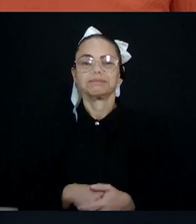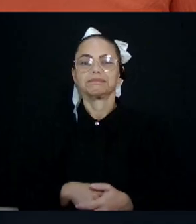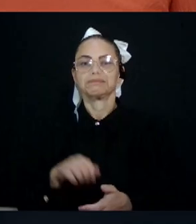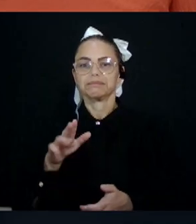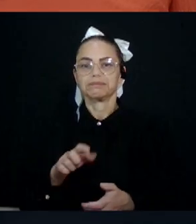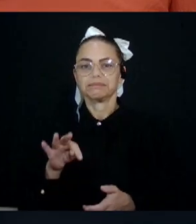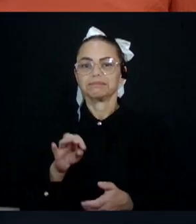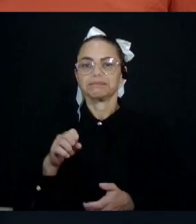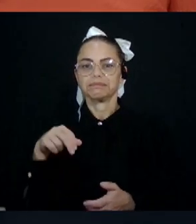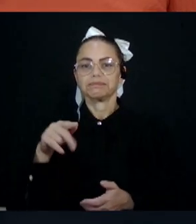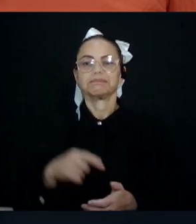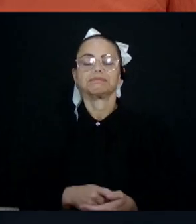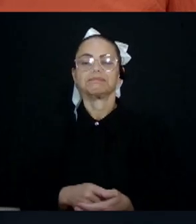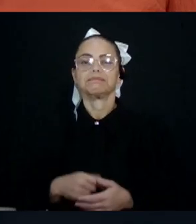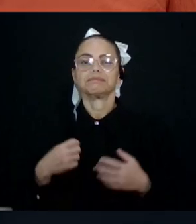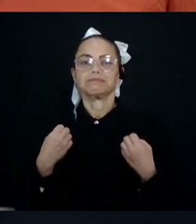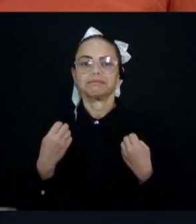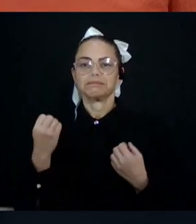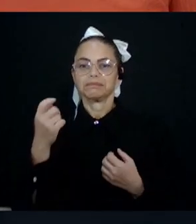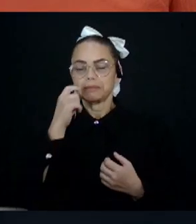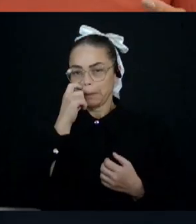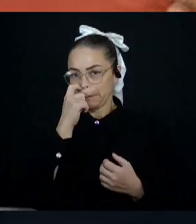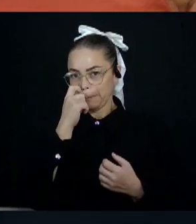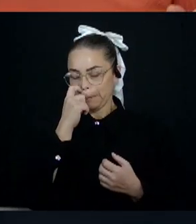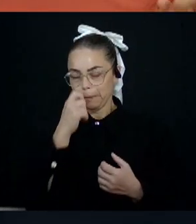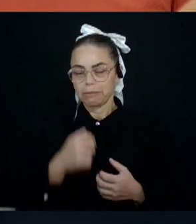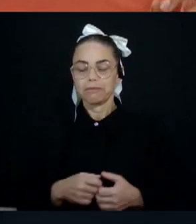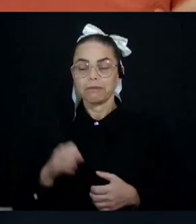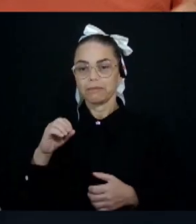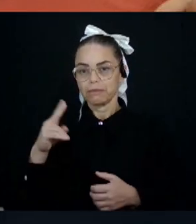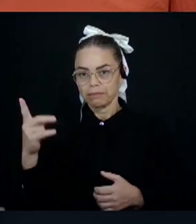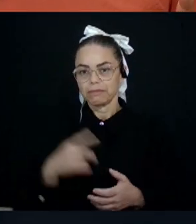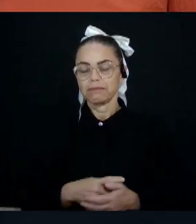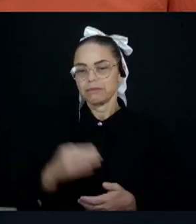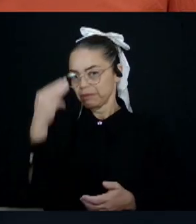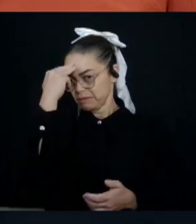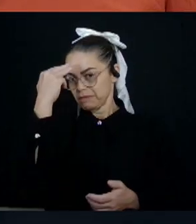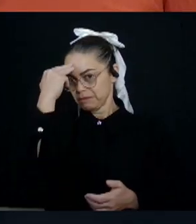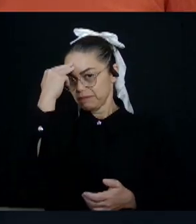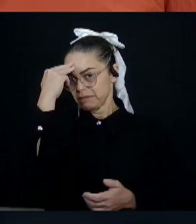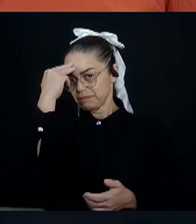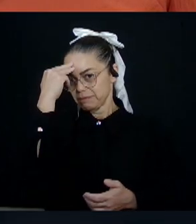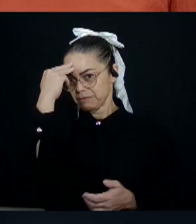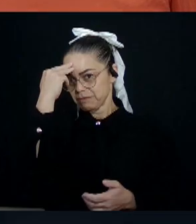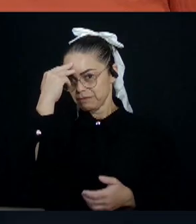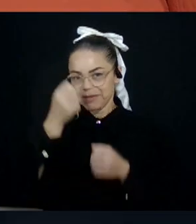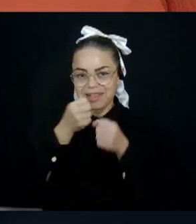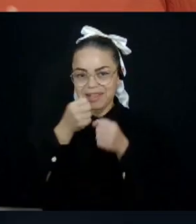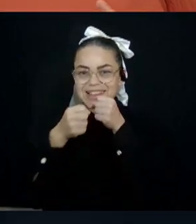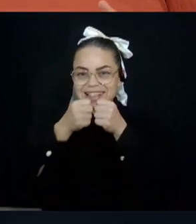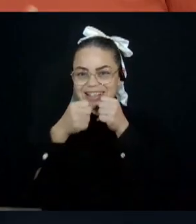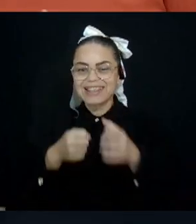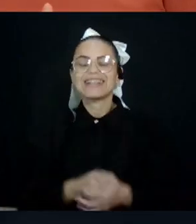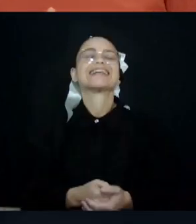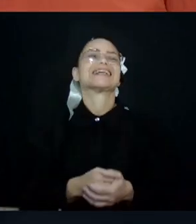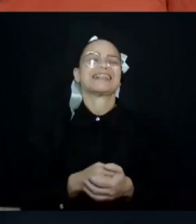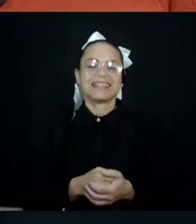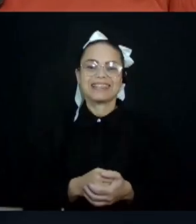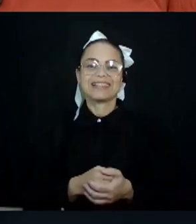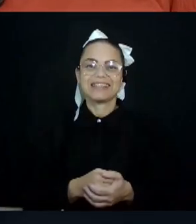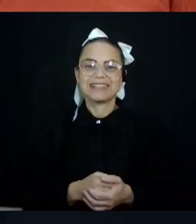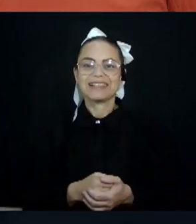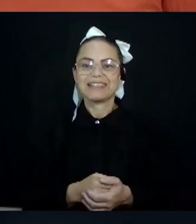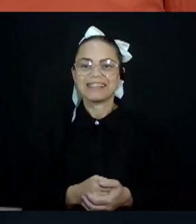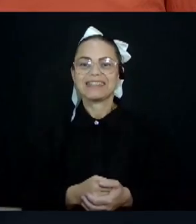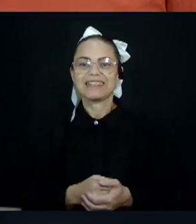você está viajando, consegue descansar de verdade? Ou a mente de repórter fica. Ai, ai, ai, vai contar nosso